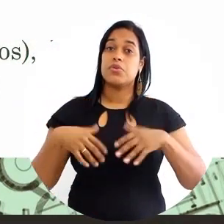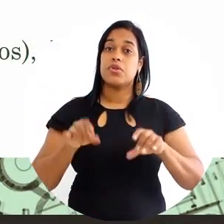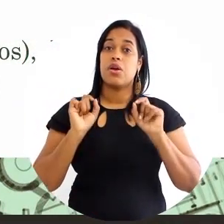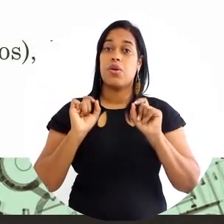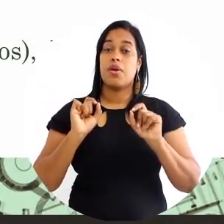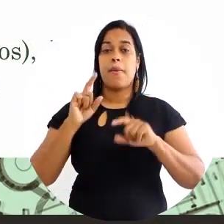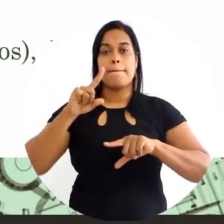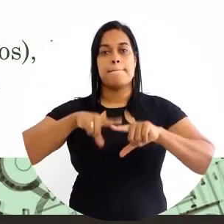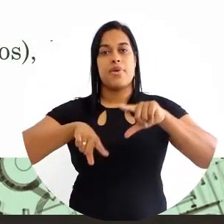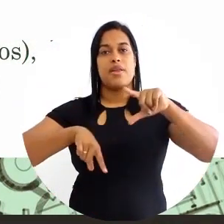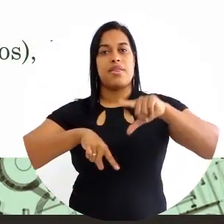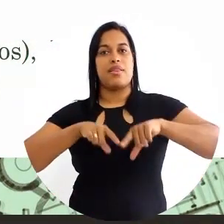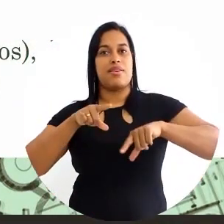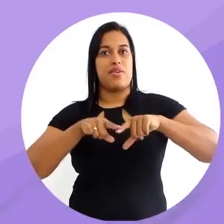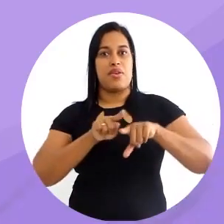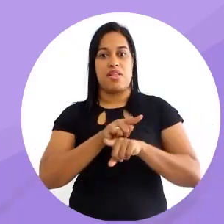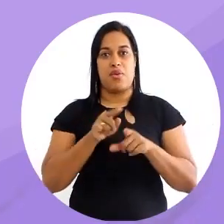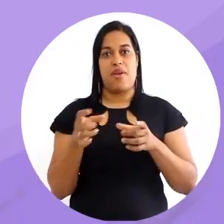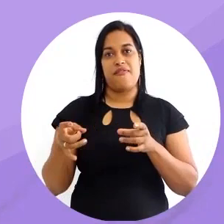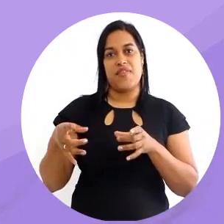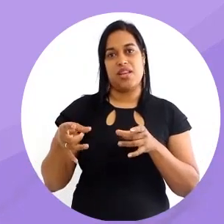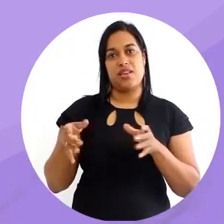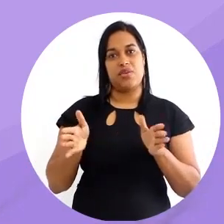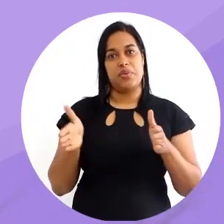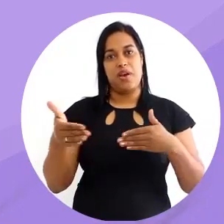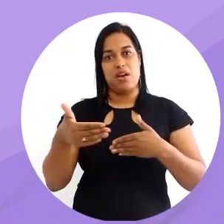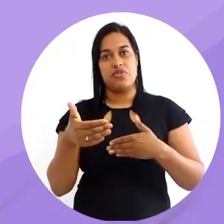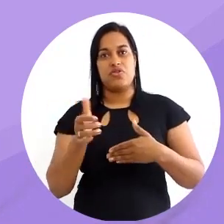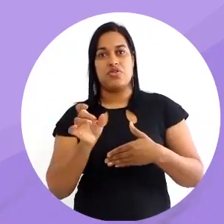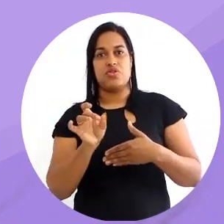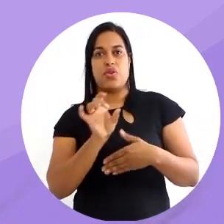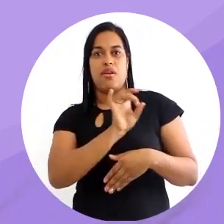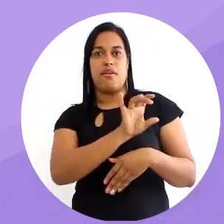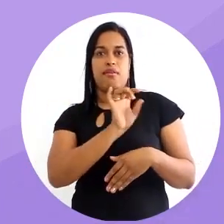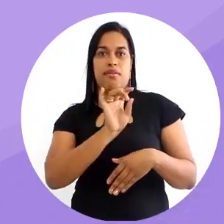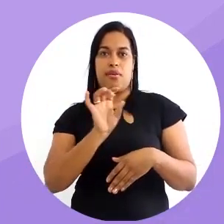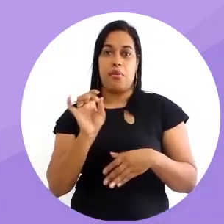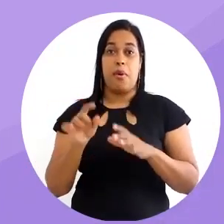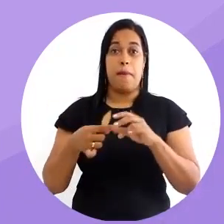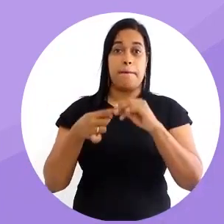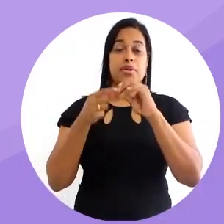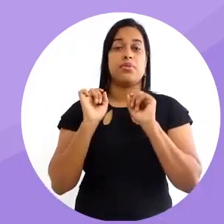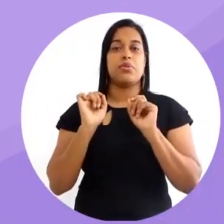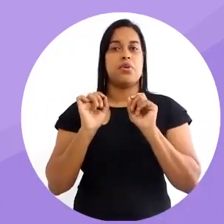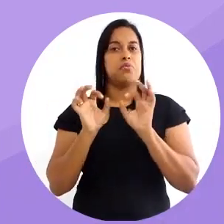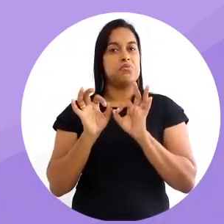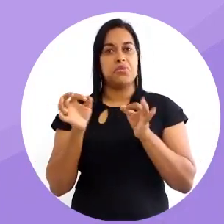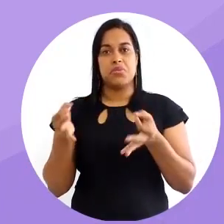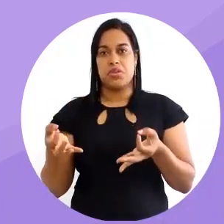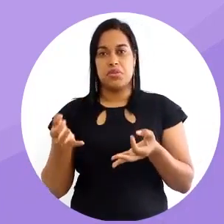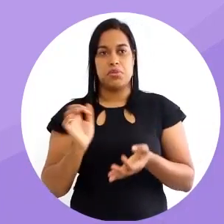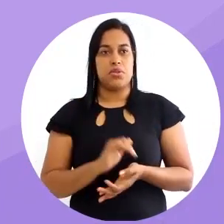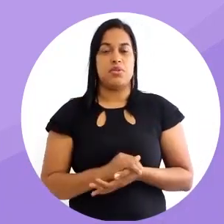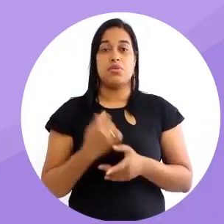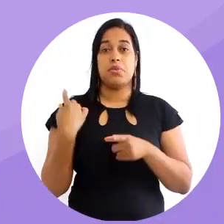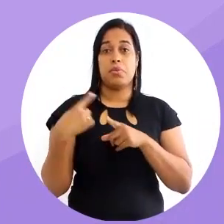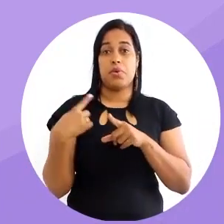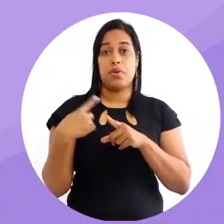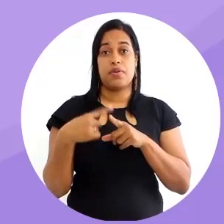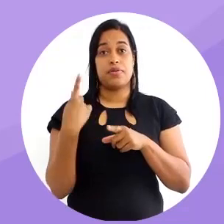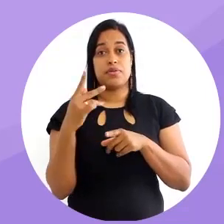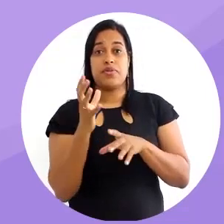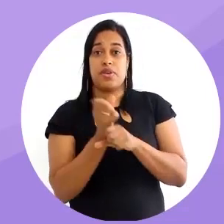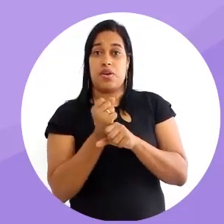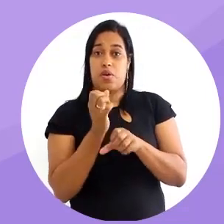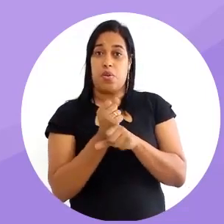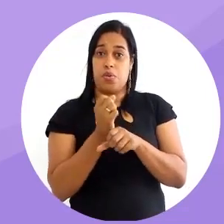relação ao material quando ele não é vendido por caixa, e sim por peça. O princípio vai ser bastante semelhante, porque você